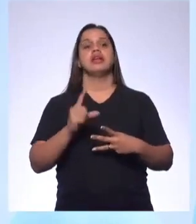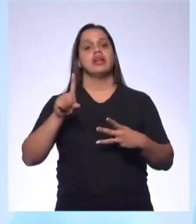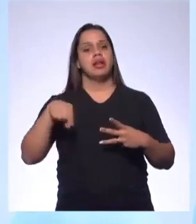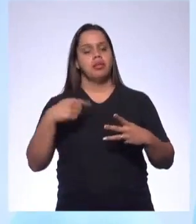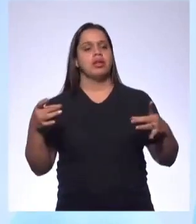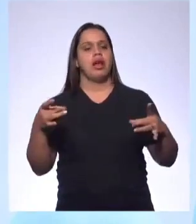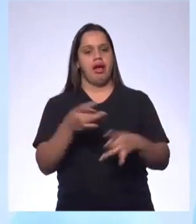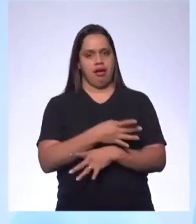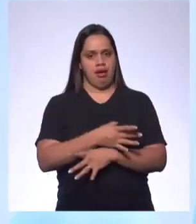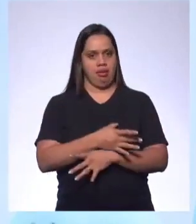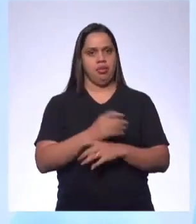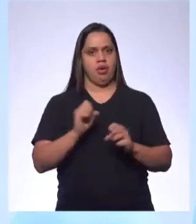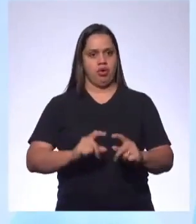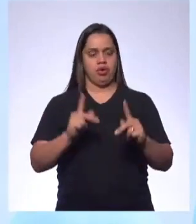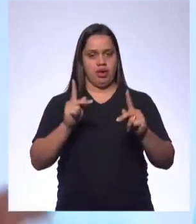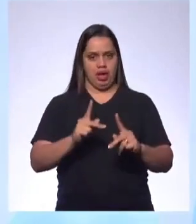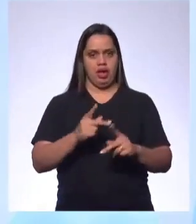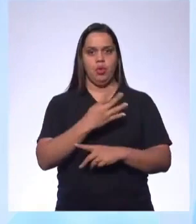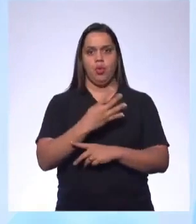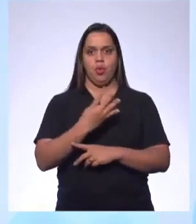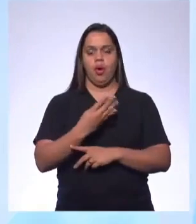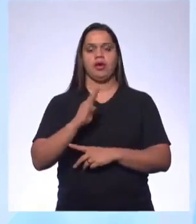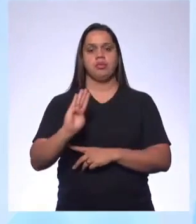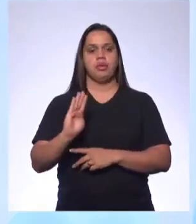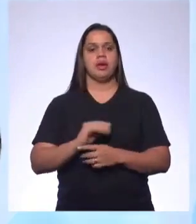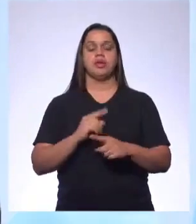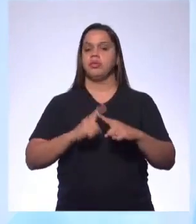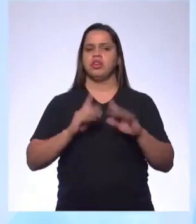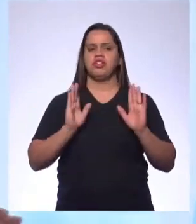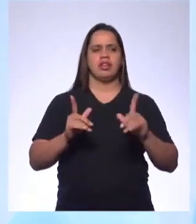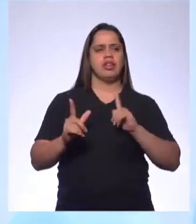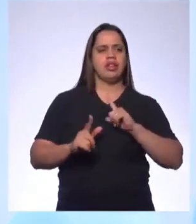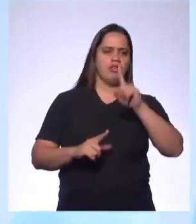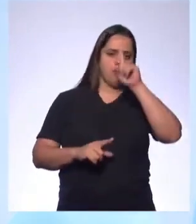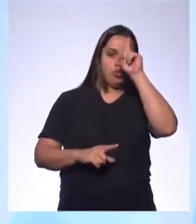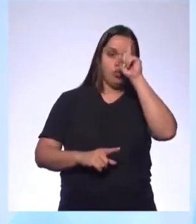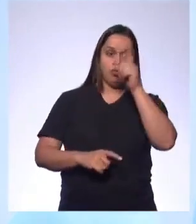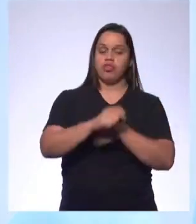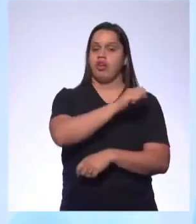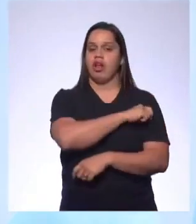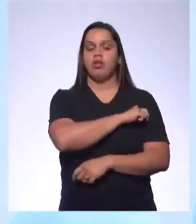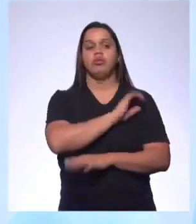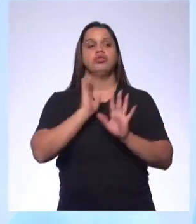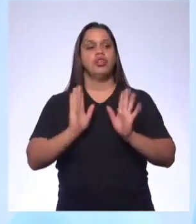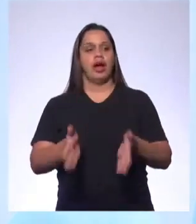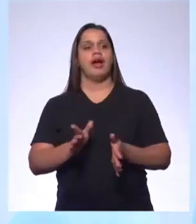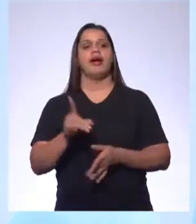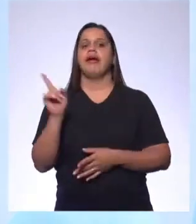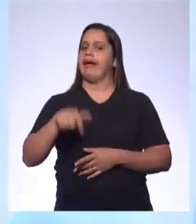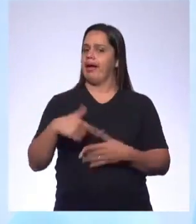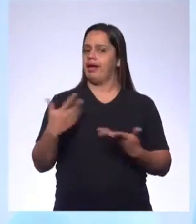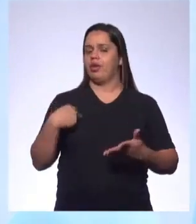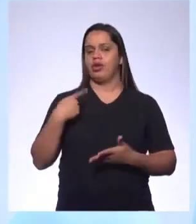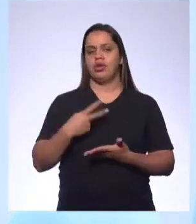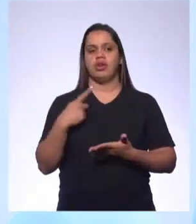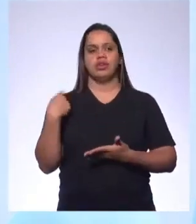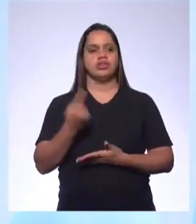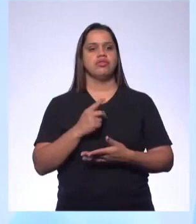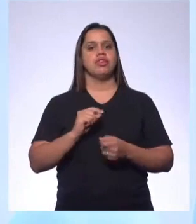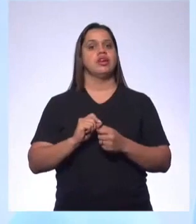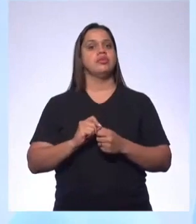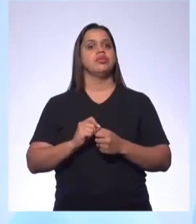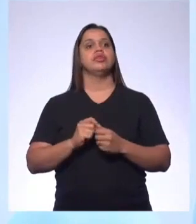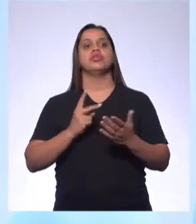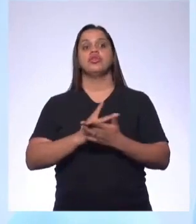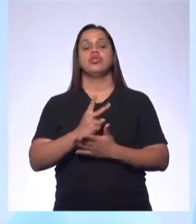gente encerra com o quarto bimestre, tá? Porque já tive dúvida de aluno, de professor. É assim, nós vamos caminhando porque nós estamos